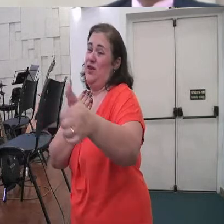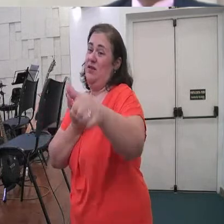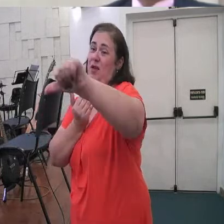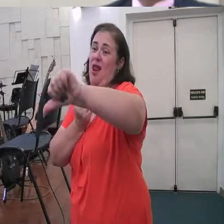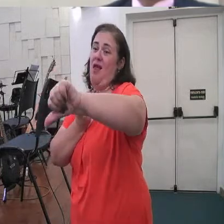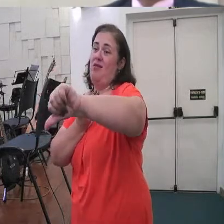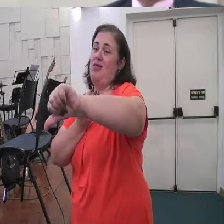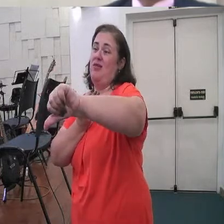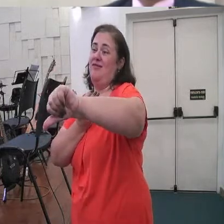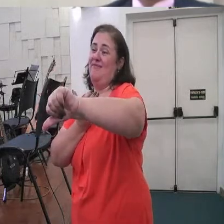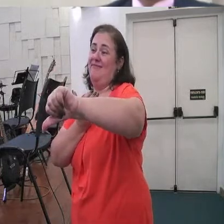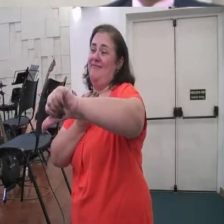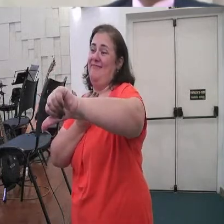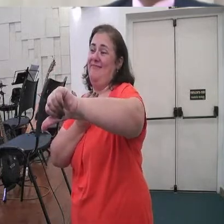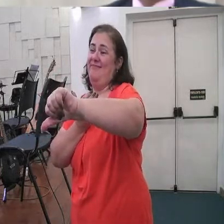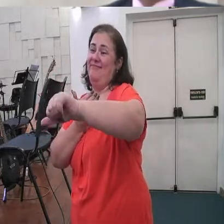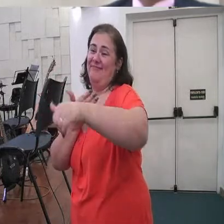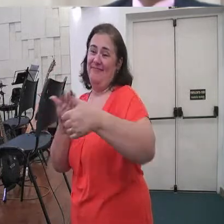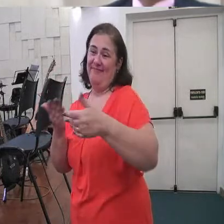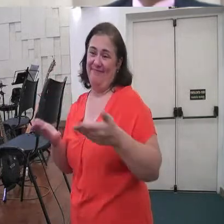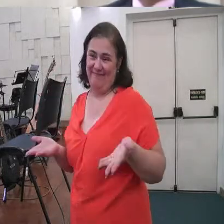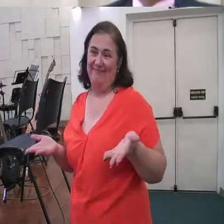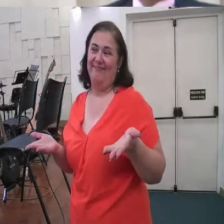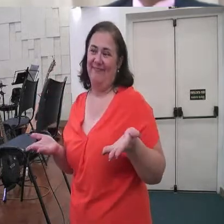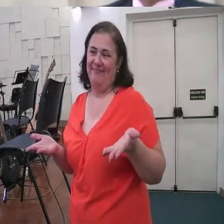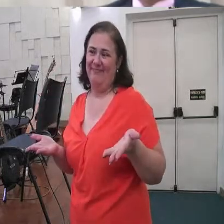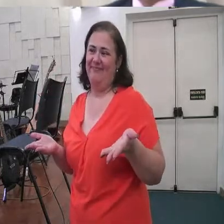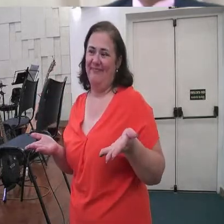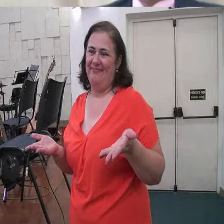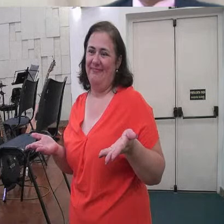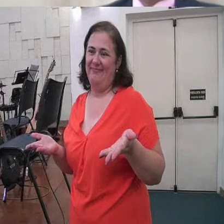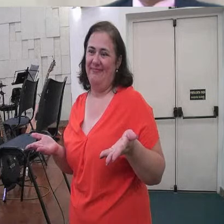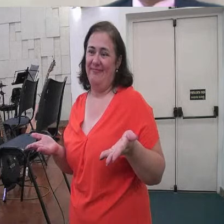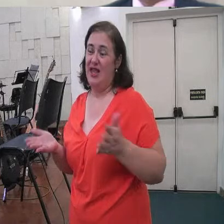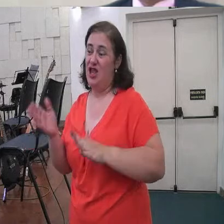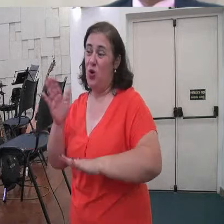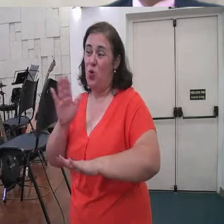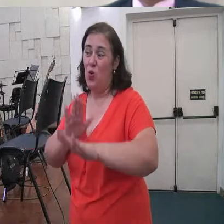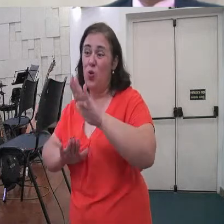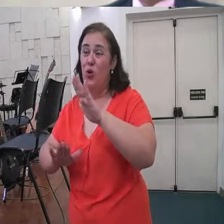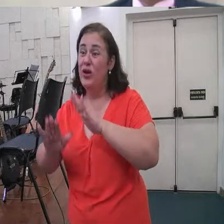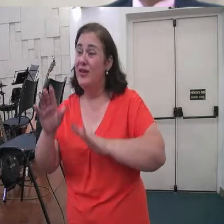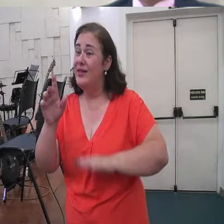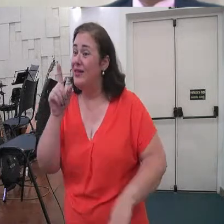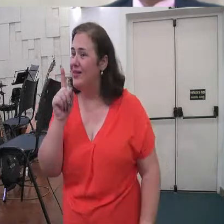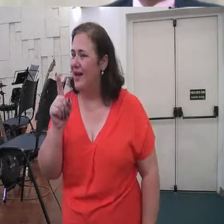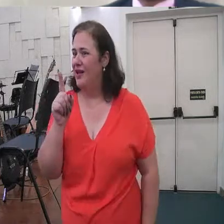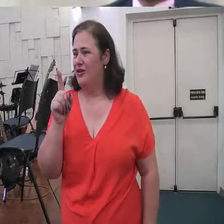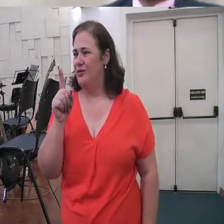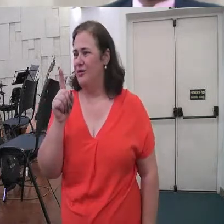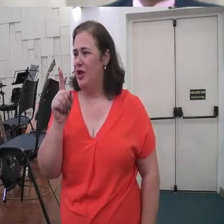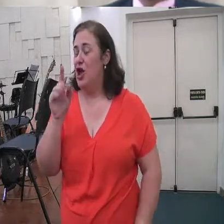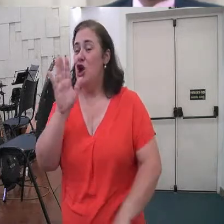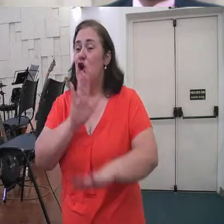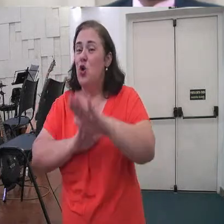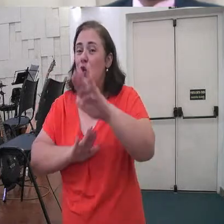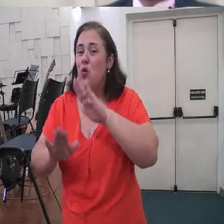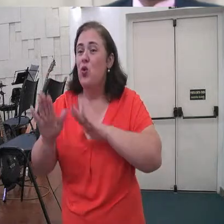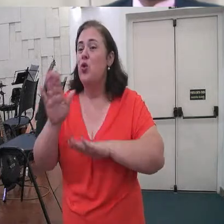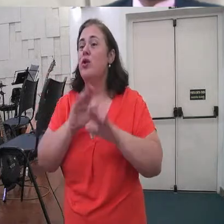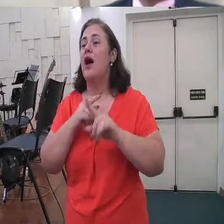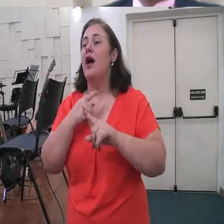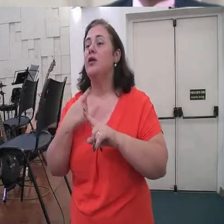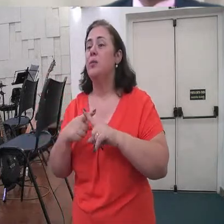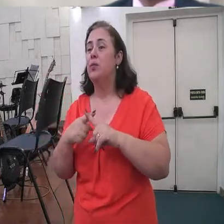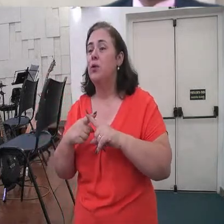de Ofir. Mas a fé bíblica diz assim: todas as nossas justiças